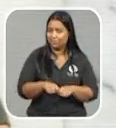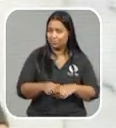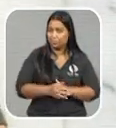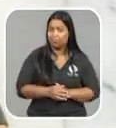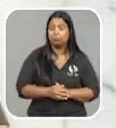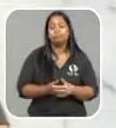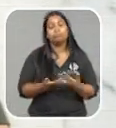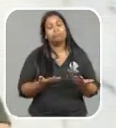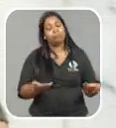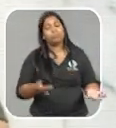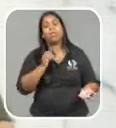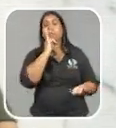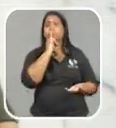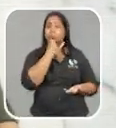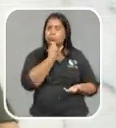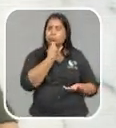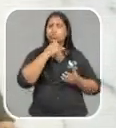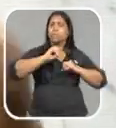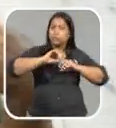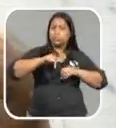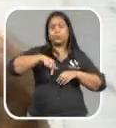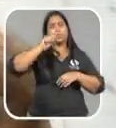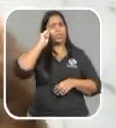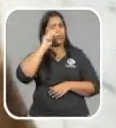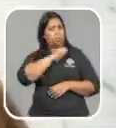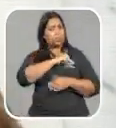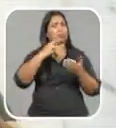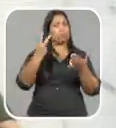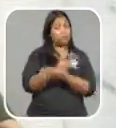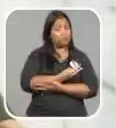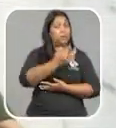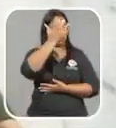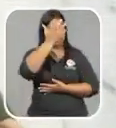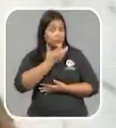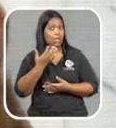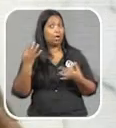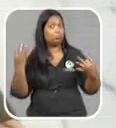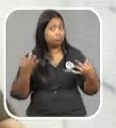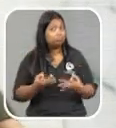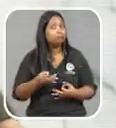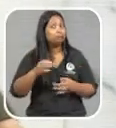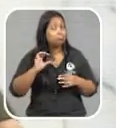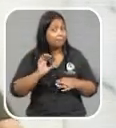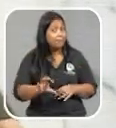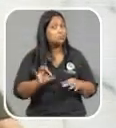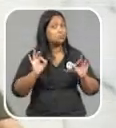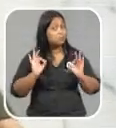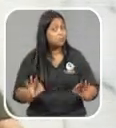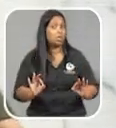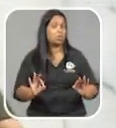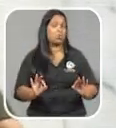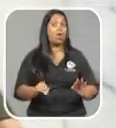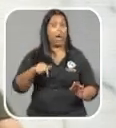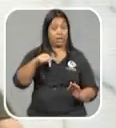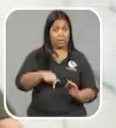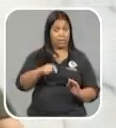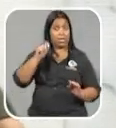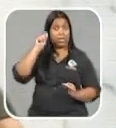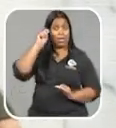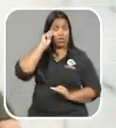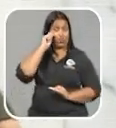E é muito sério, Matheus. Rio Preto já foi referência no processo de municipalização de